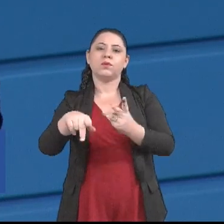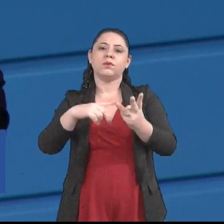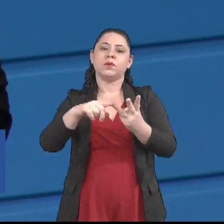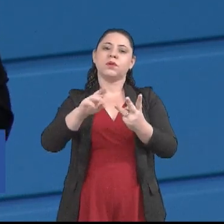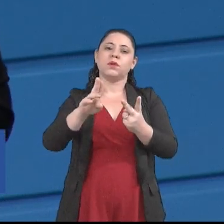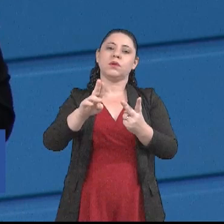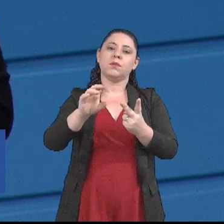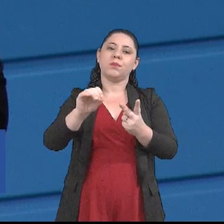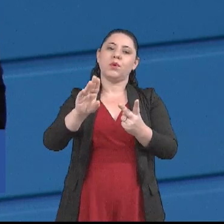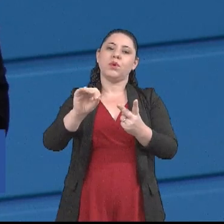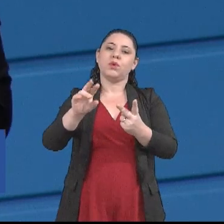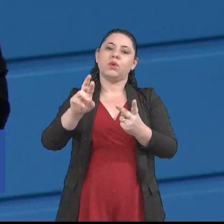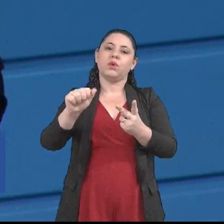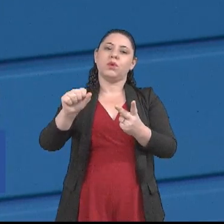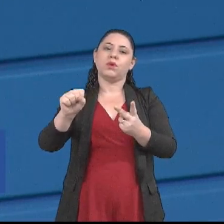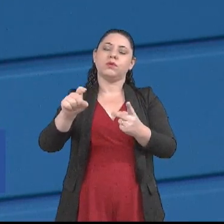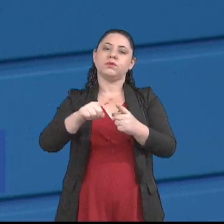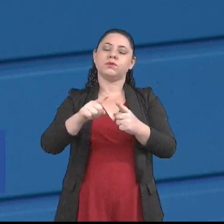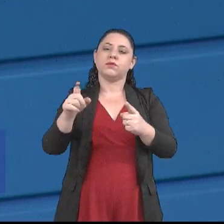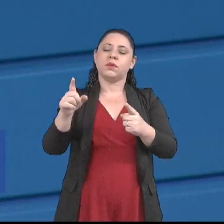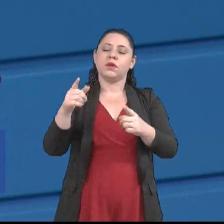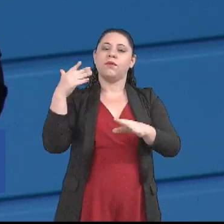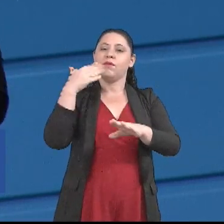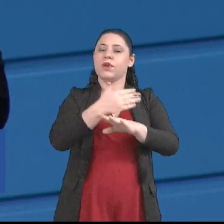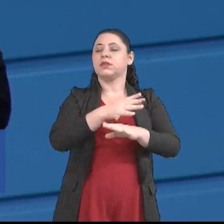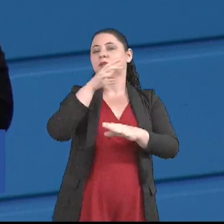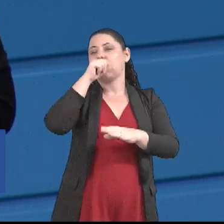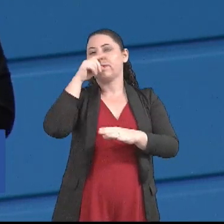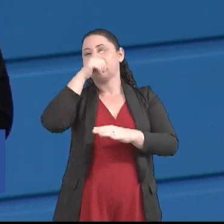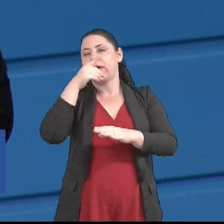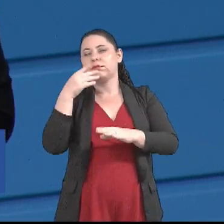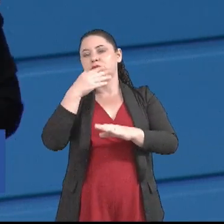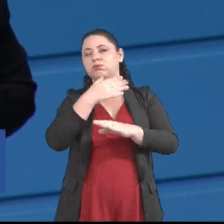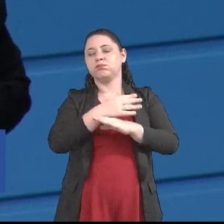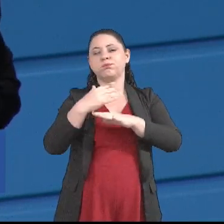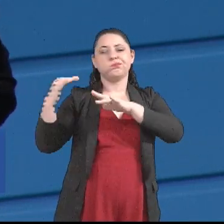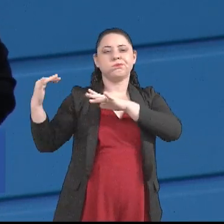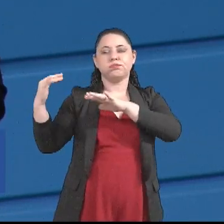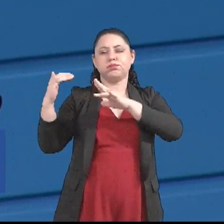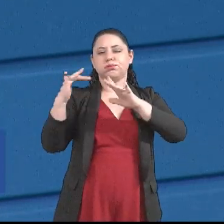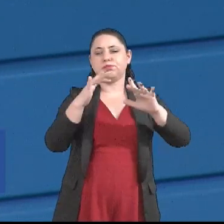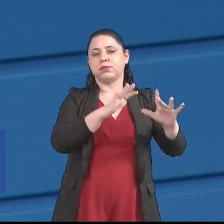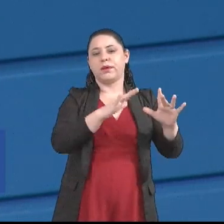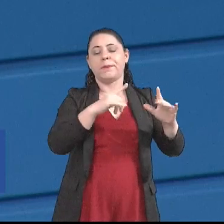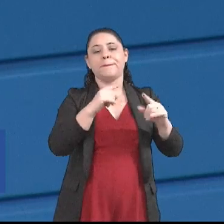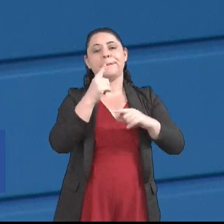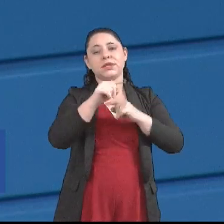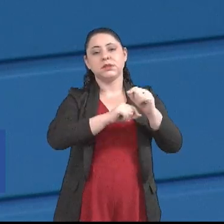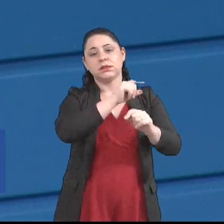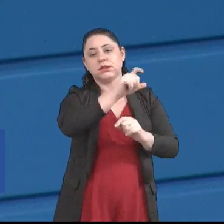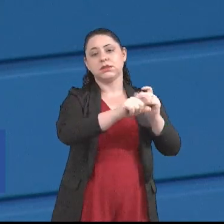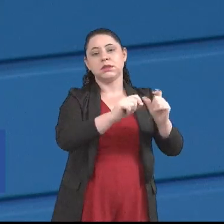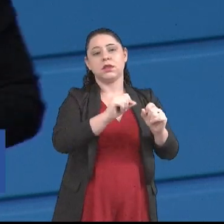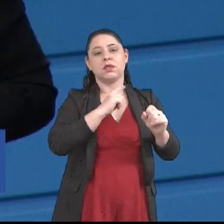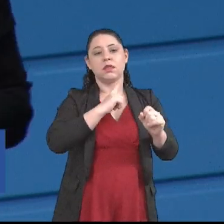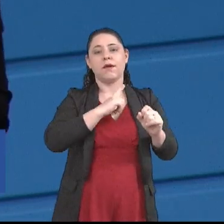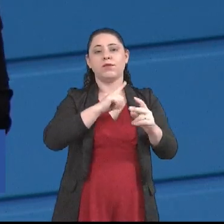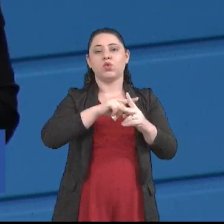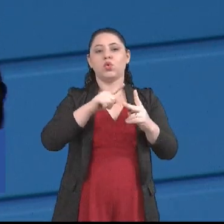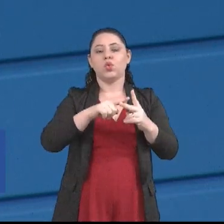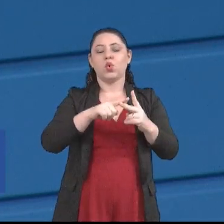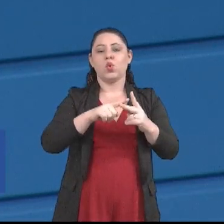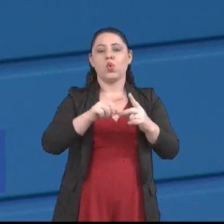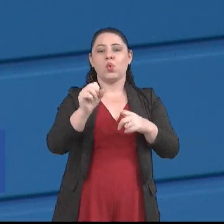nesse final de semana acompanhando uma força-tarefa que foi realizada nas aldeias Jaguapiru e Bororó. Disponibilizamos 2